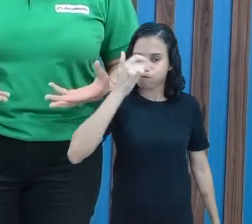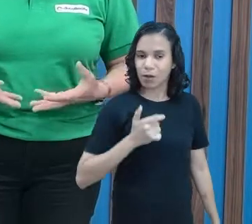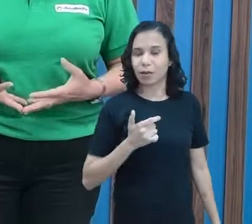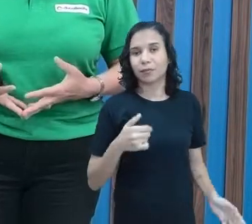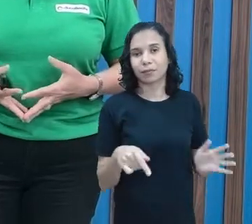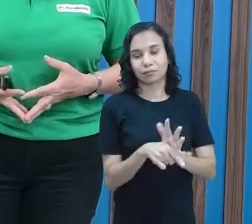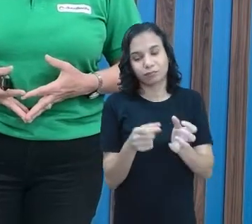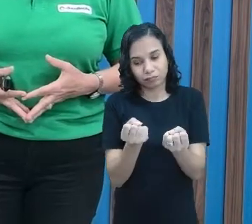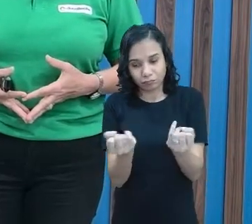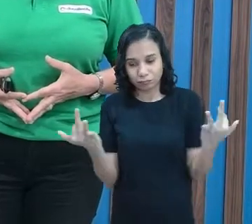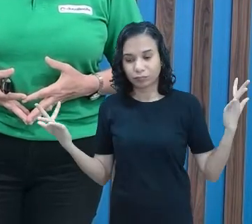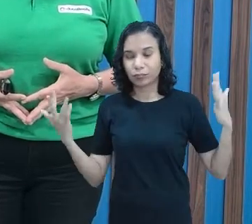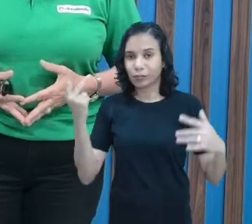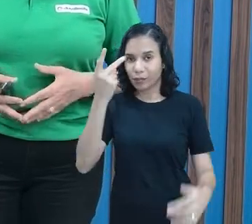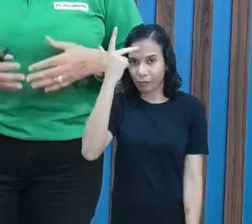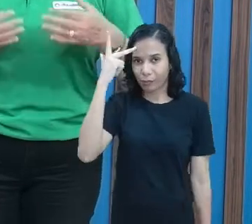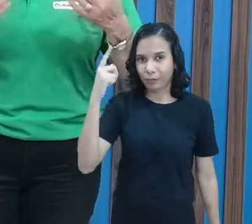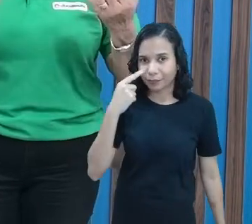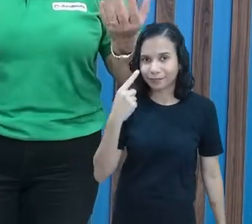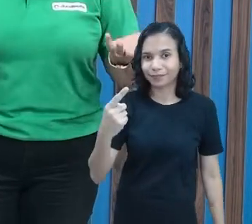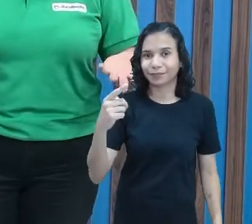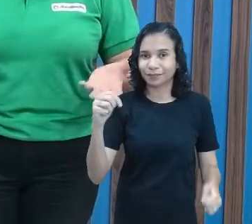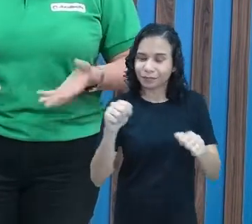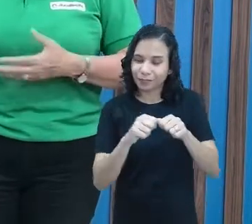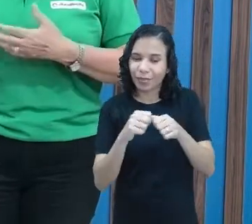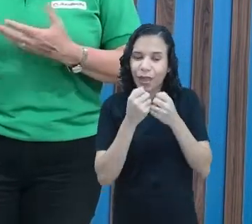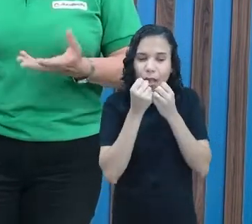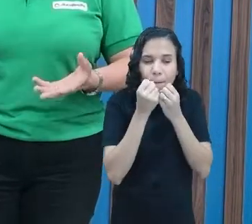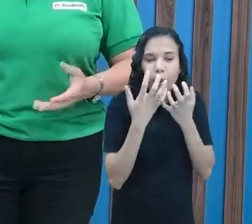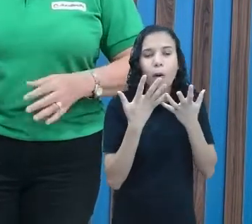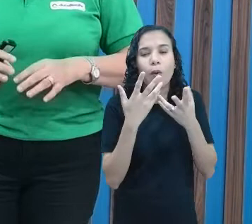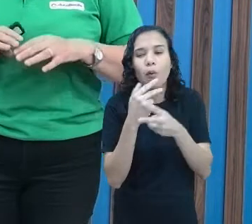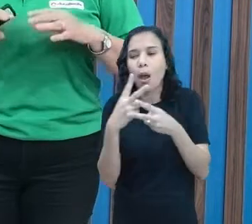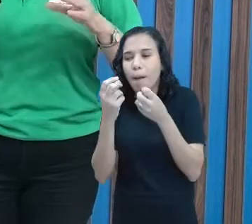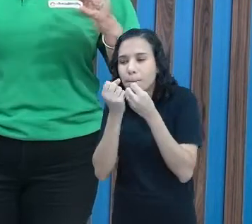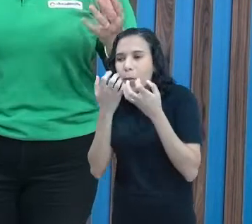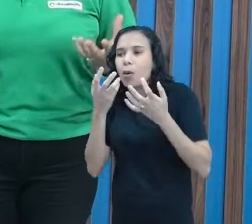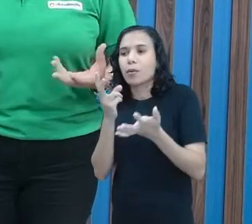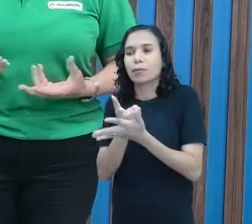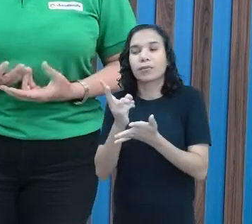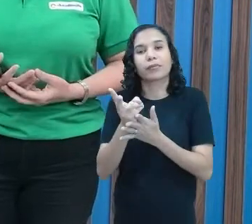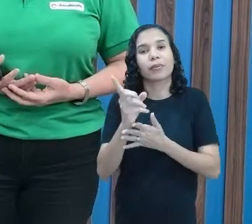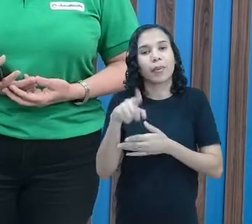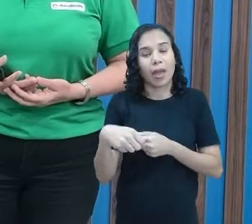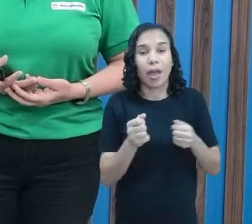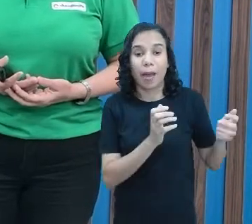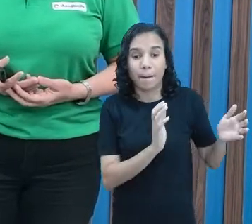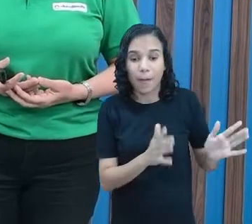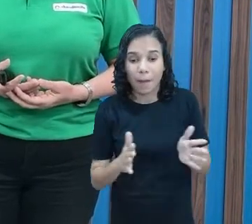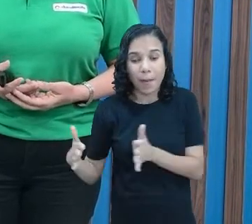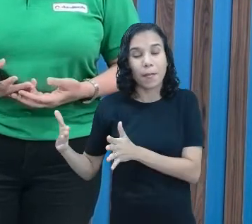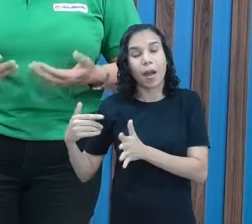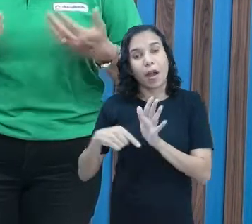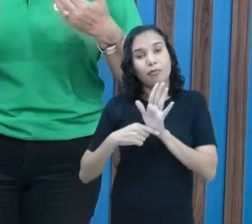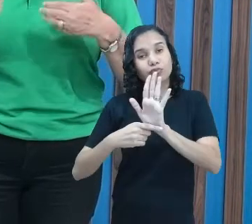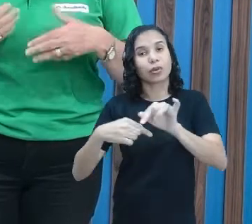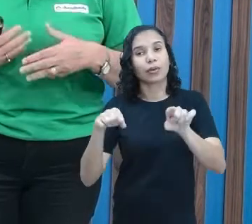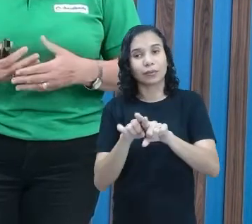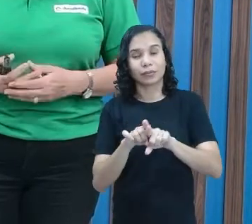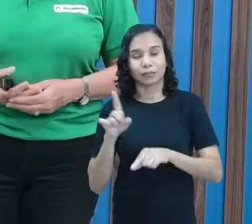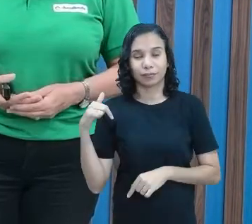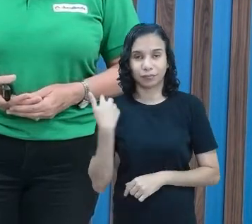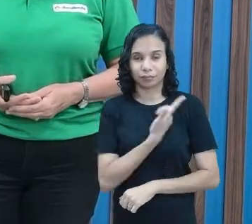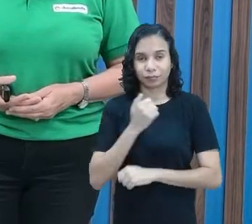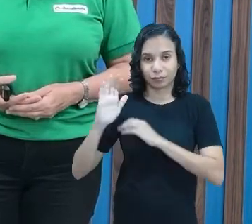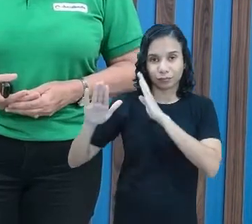exemplos para tantas outras pessoas, né? Fazer o bem, ajudar. Então, essas fases todas, elas vão contribuir também para o